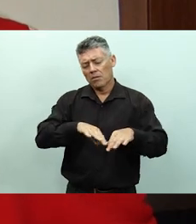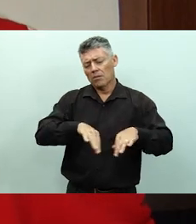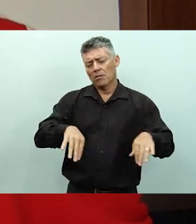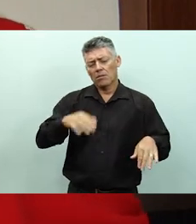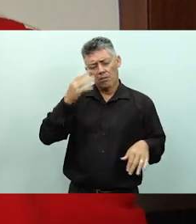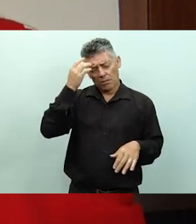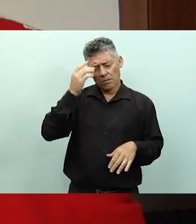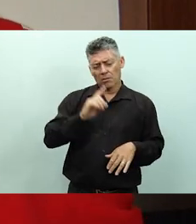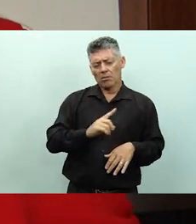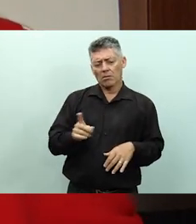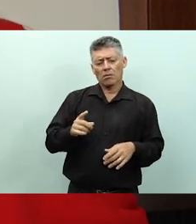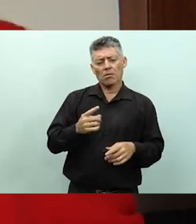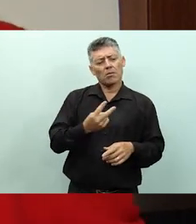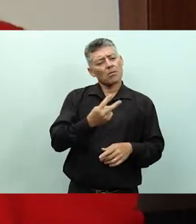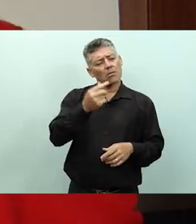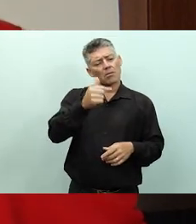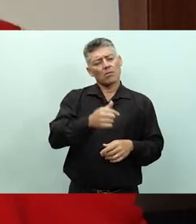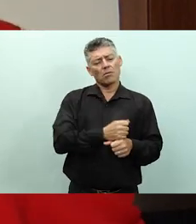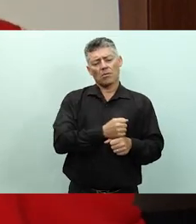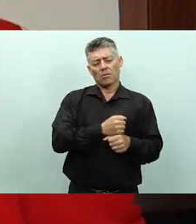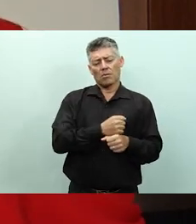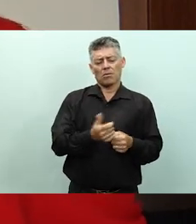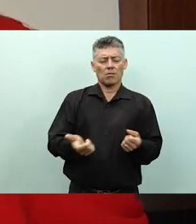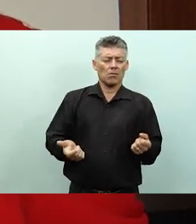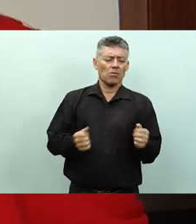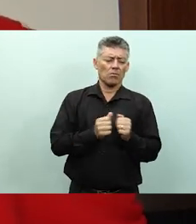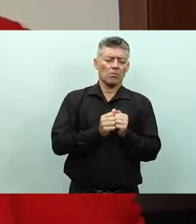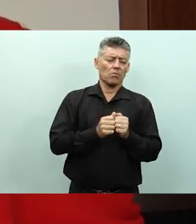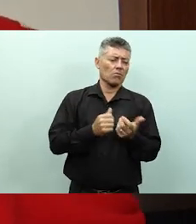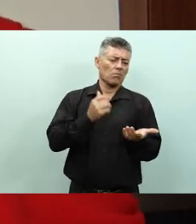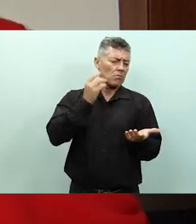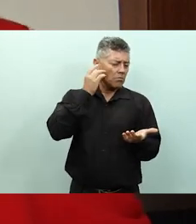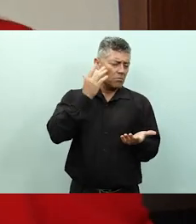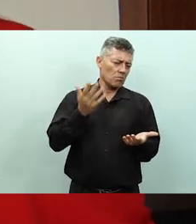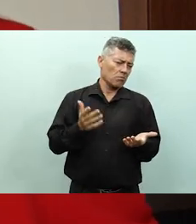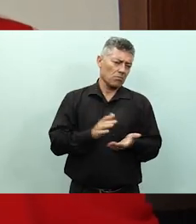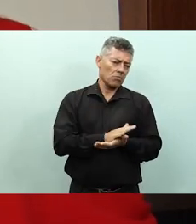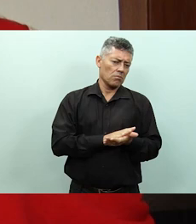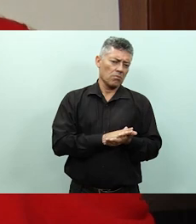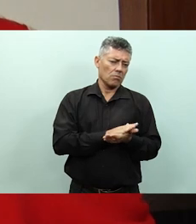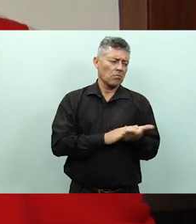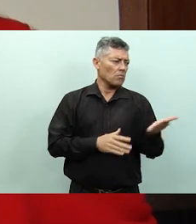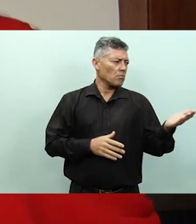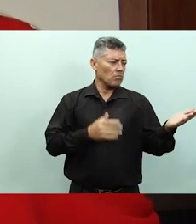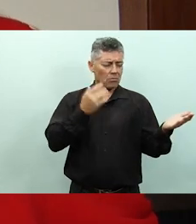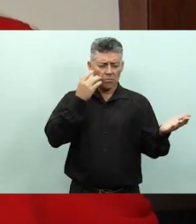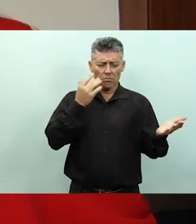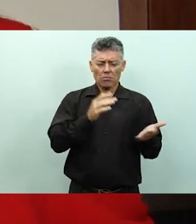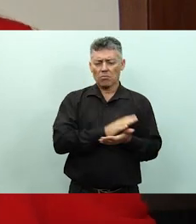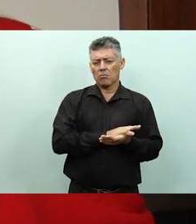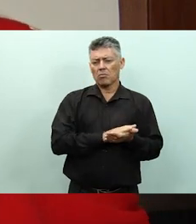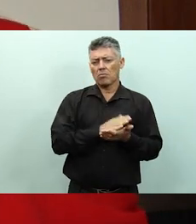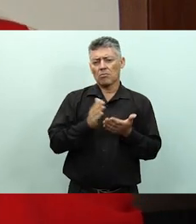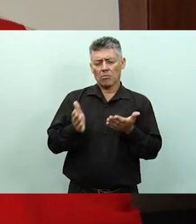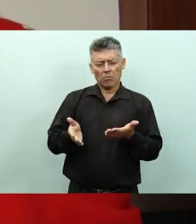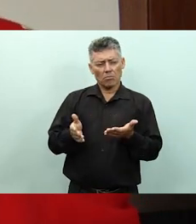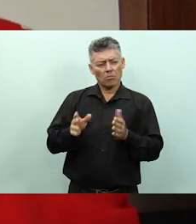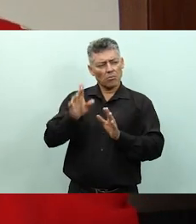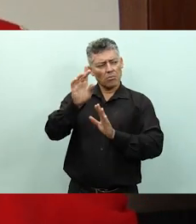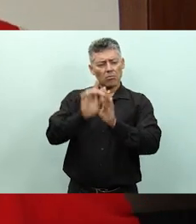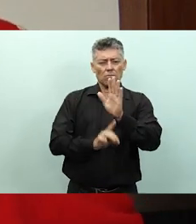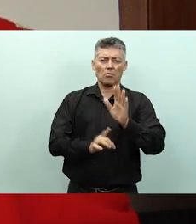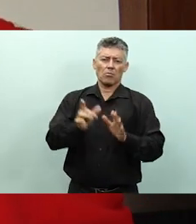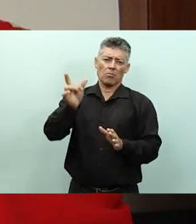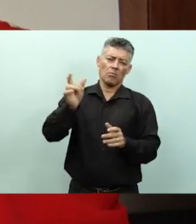é fácil, ainda mais depois de 27 anos juntos, né? Não foi fácil para ela, não foi fácil para ele, mas ela tinha todo o direito